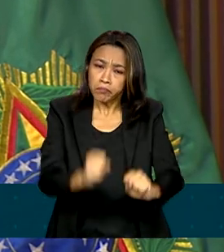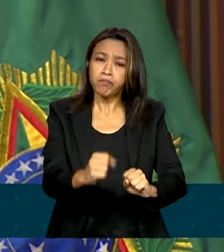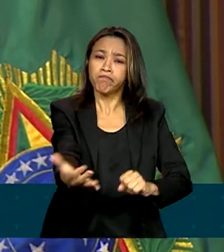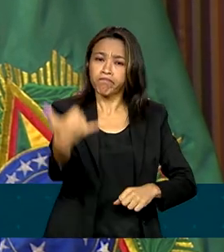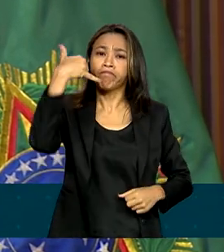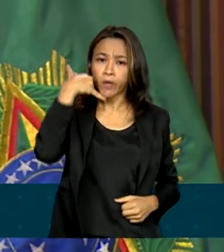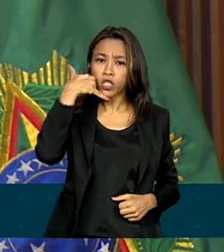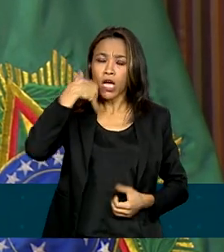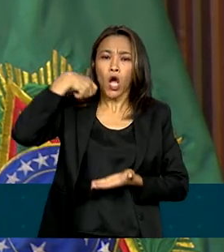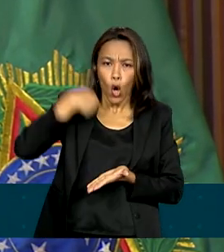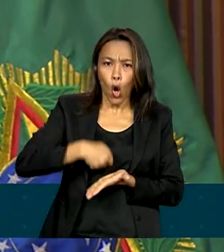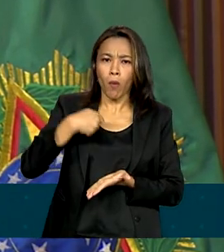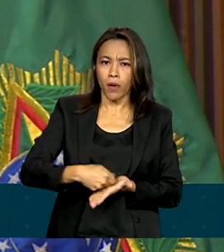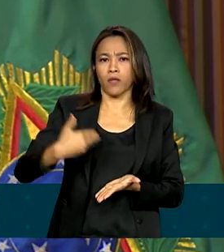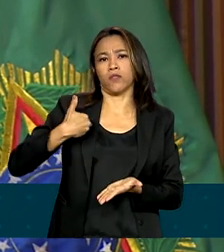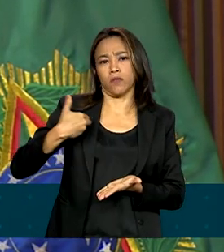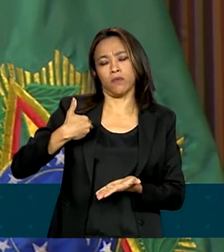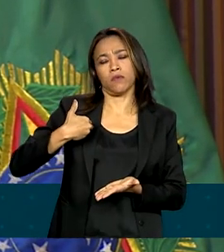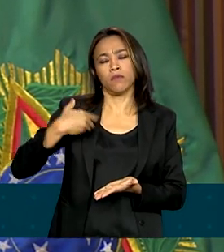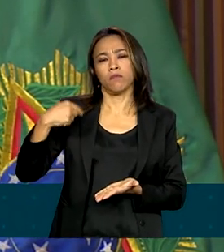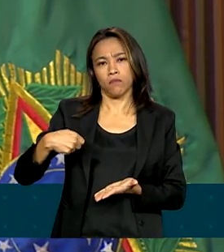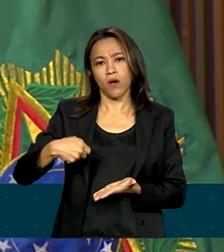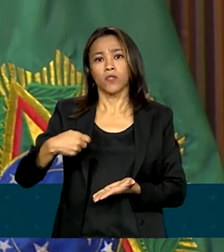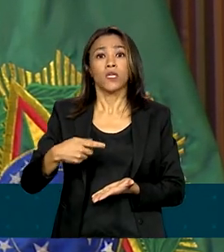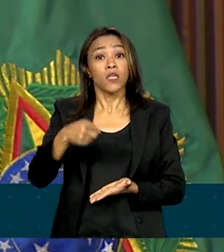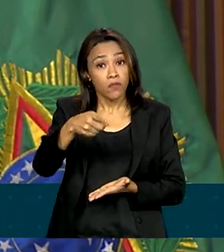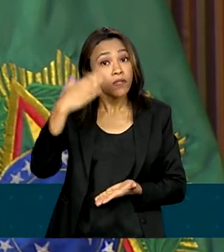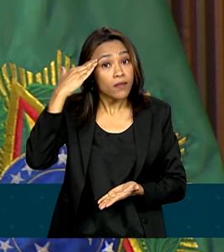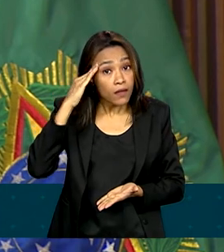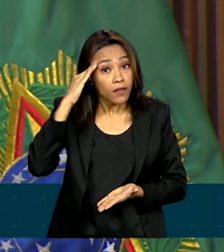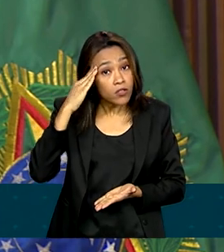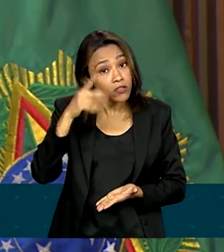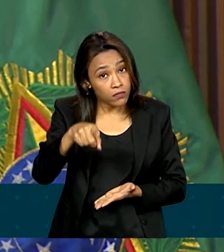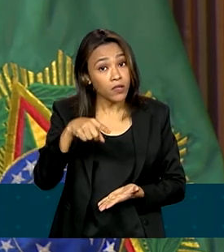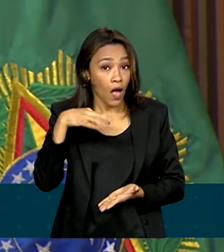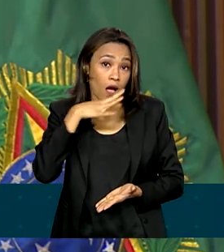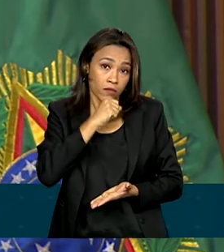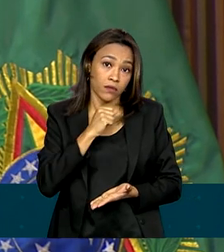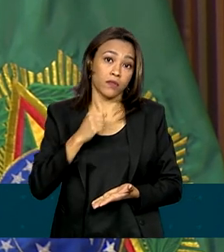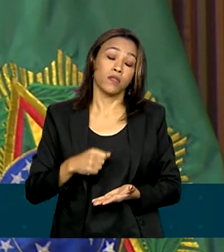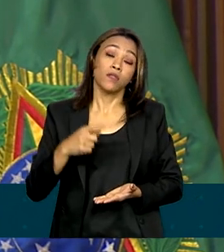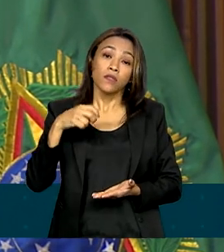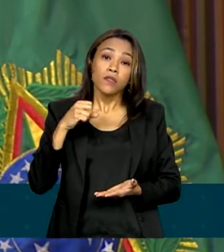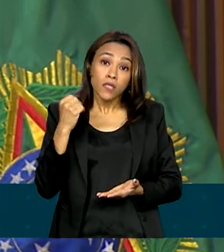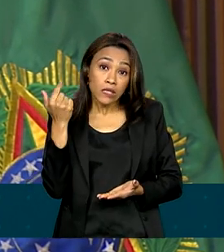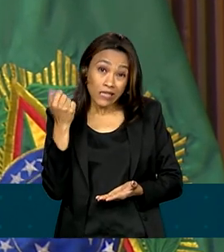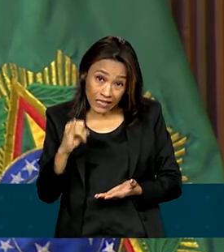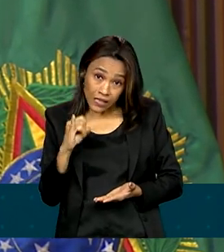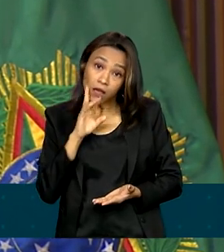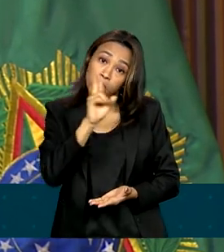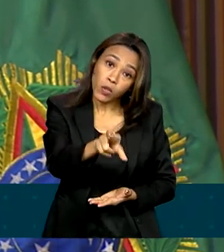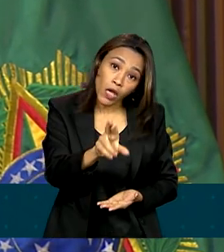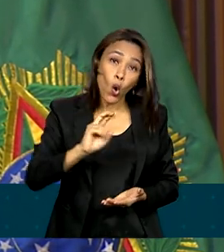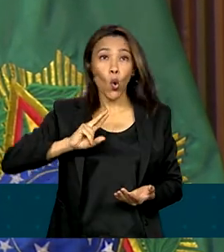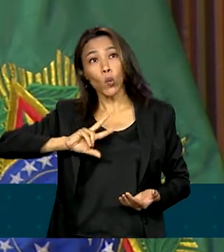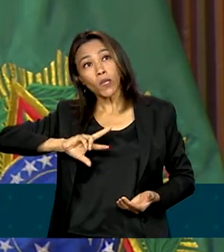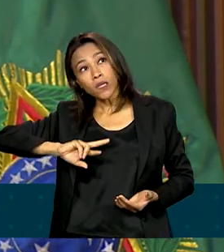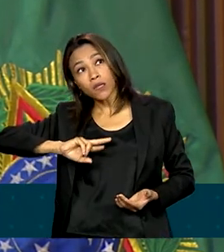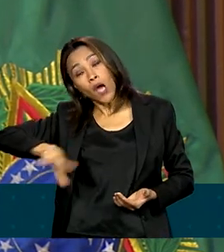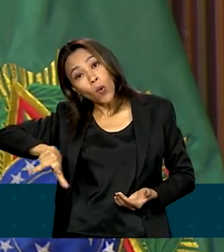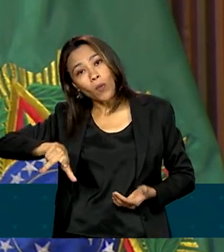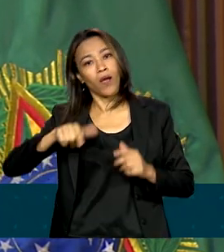telefonar para cobrar do presidente aquilo que o governador entende que deva cobrar. Se a gente vai poder atender ou não, é outros